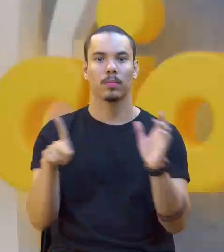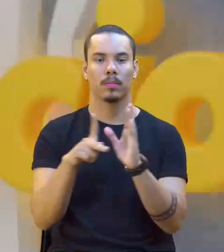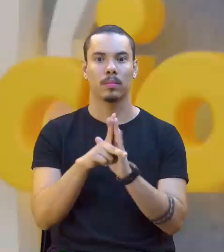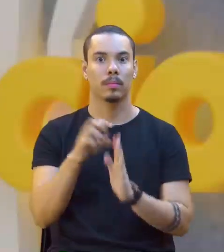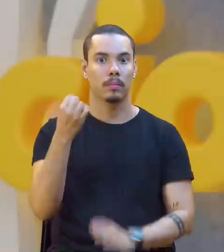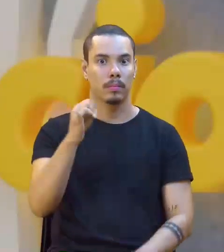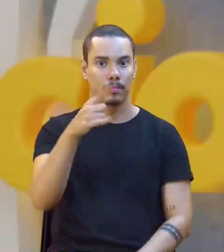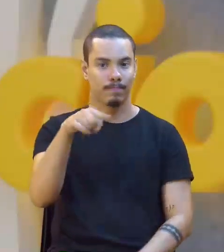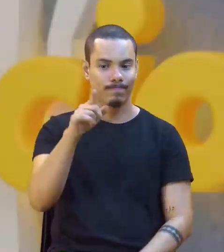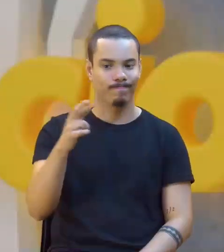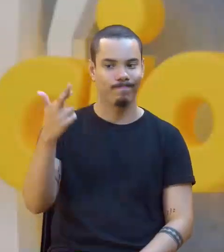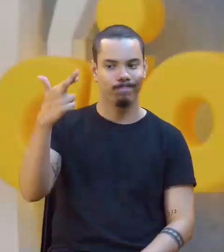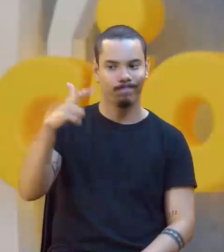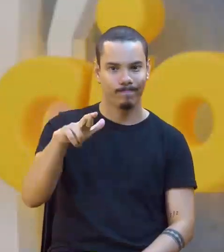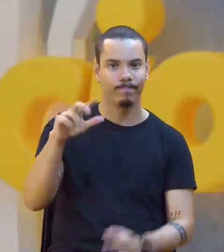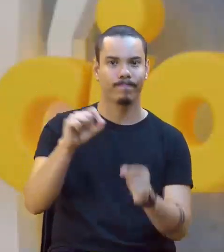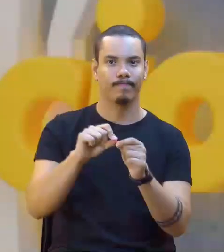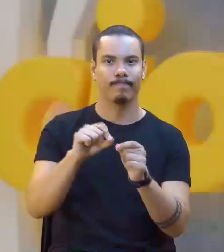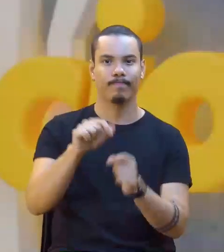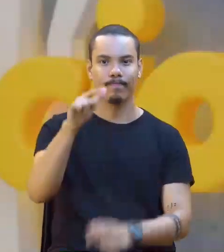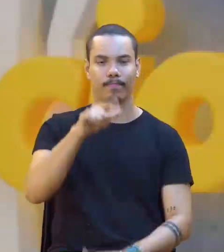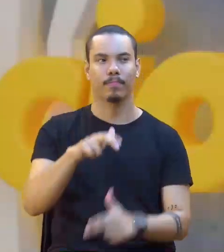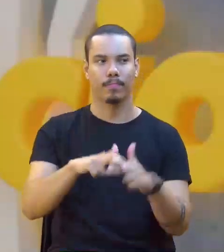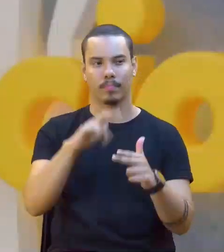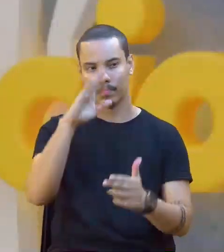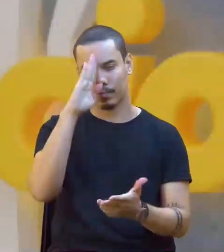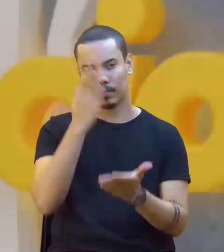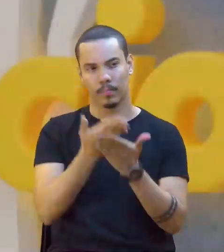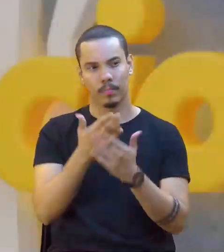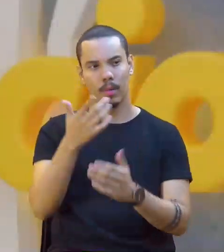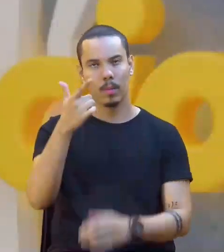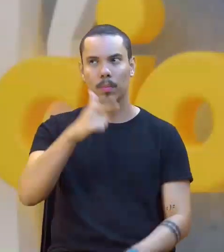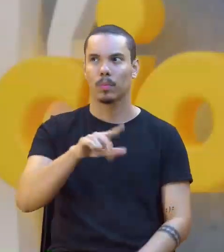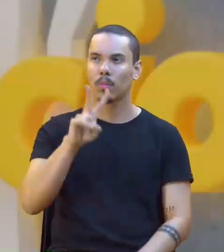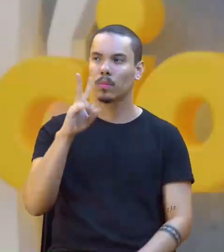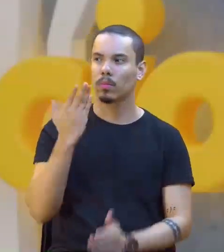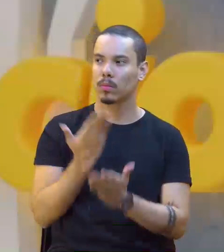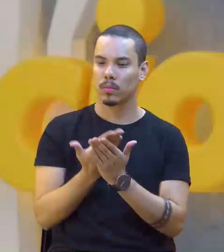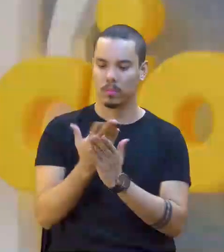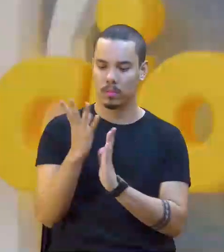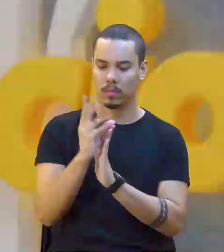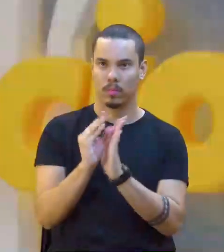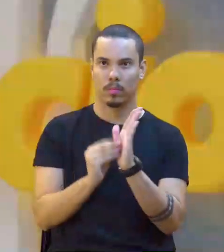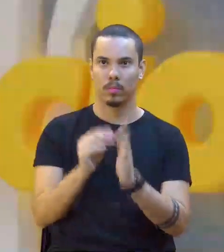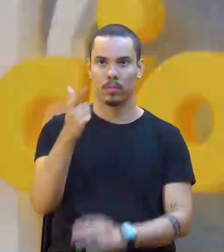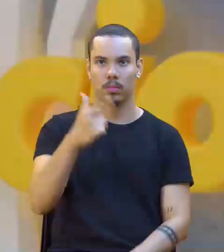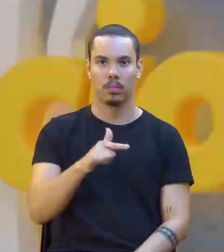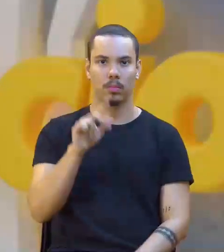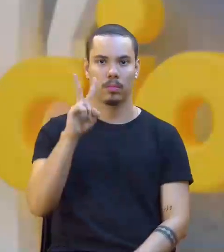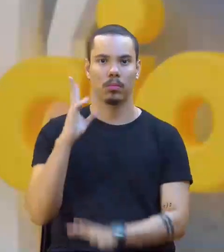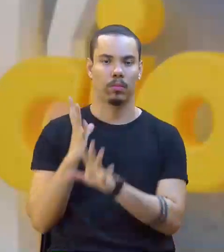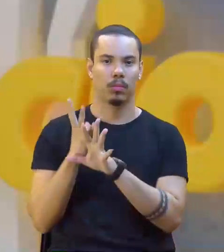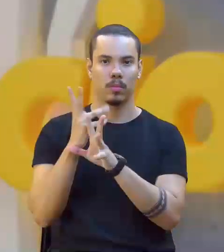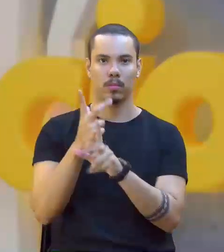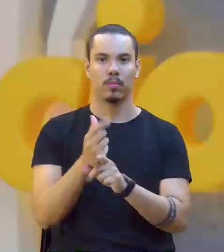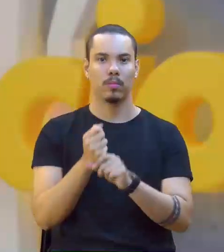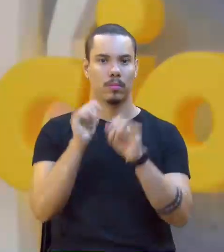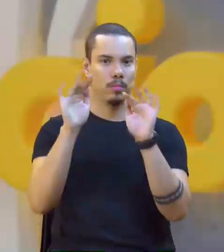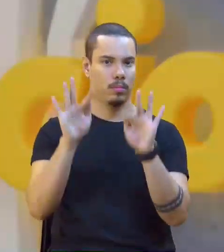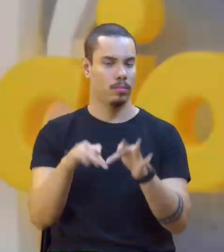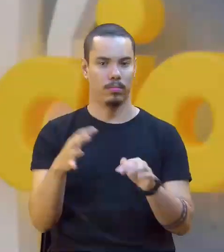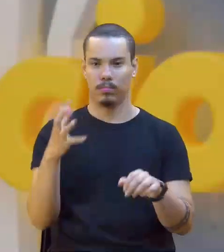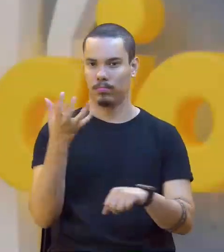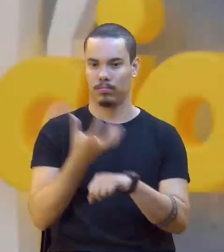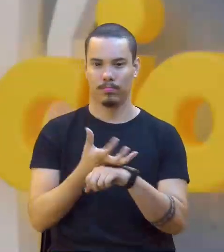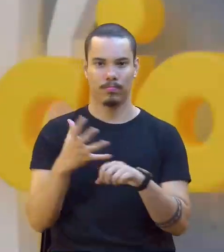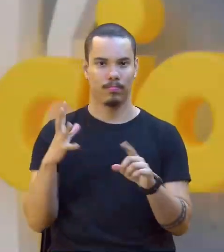recuperação, tá? Então, nós temos mais 2 aulas de conteúdo e as 2 revisões para finalizar o componente de Sociologia